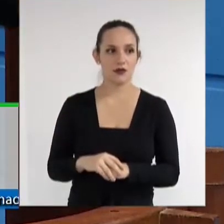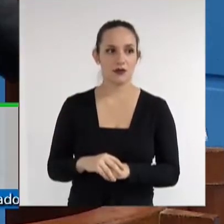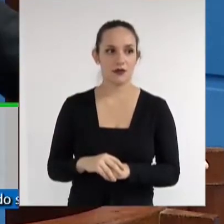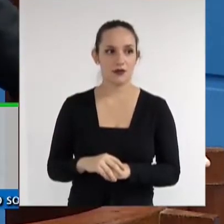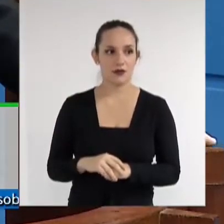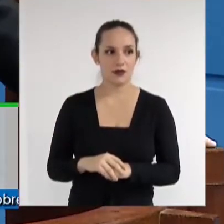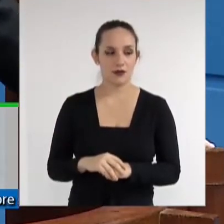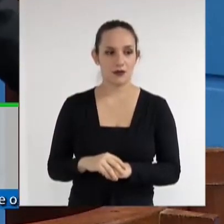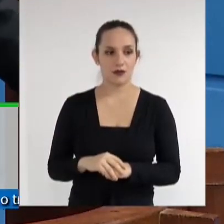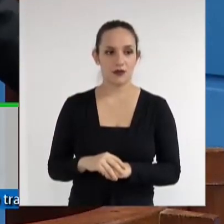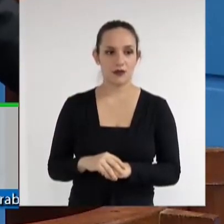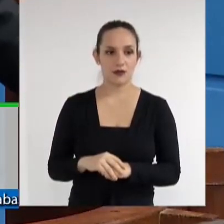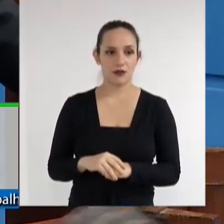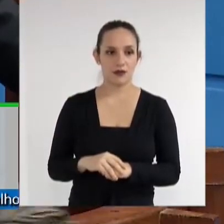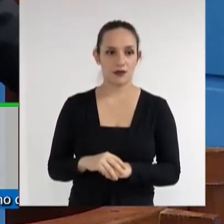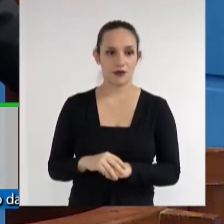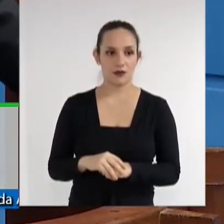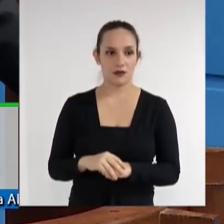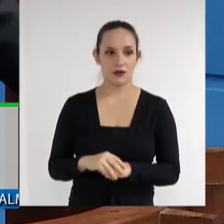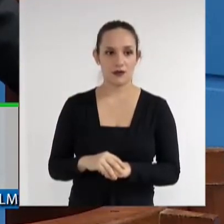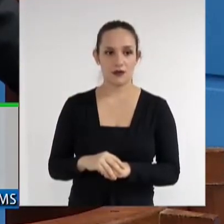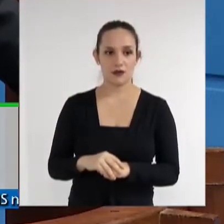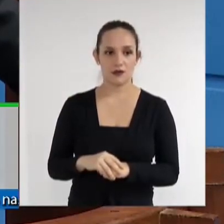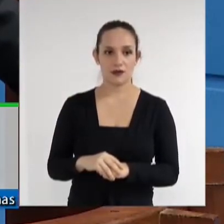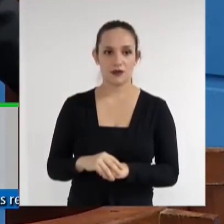passaram pelo Brasil em épocas passadas.